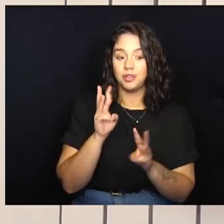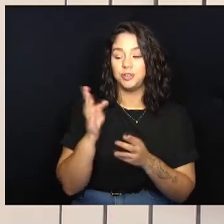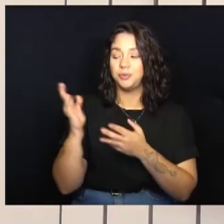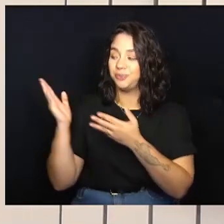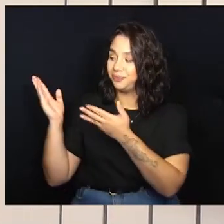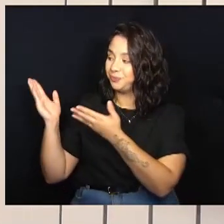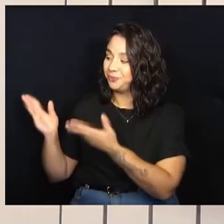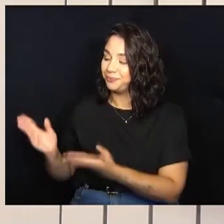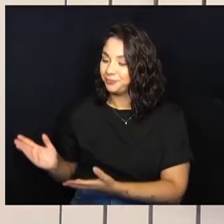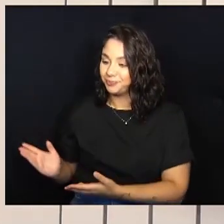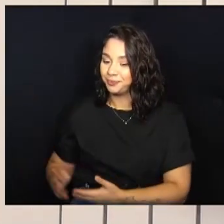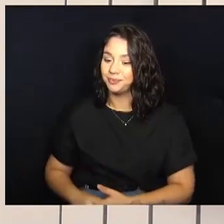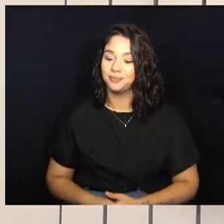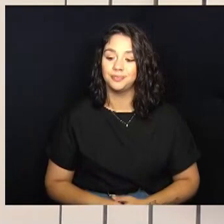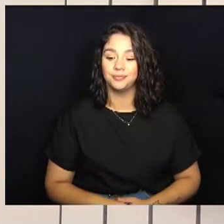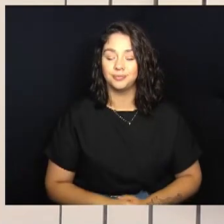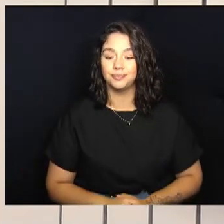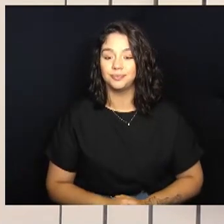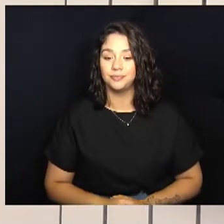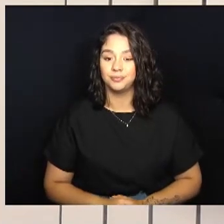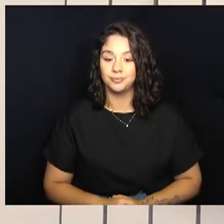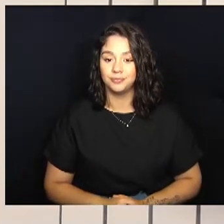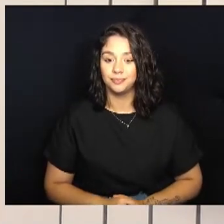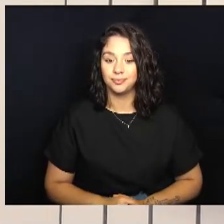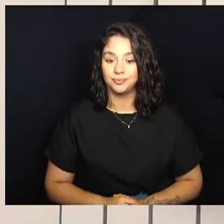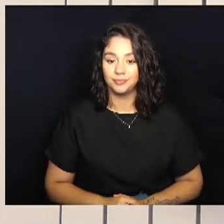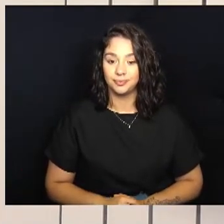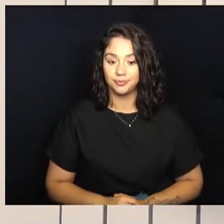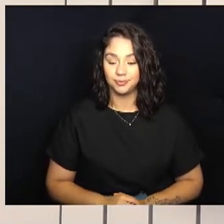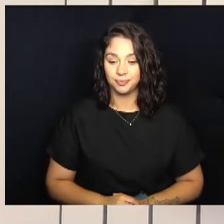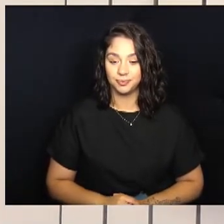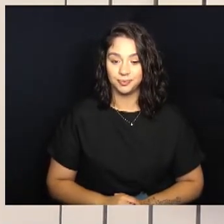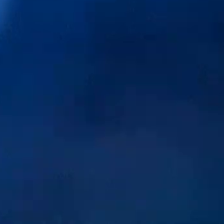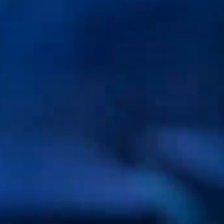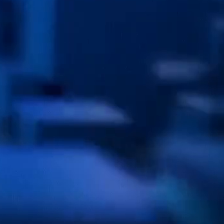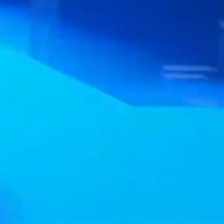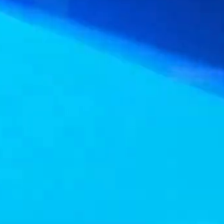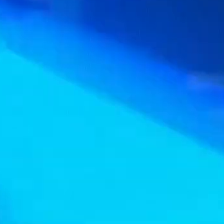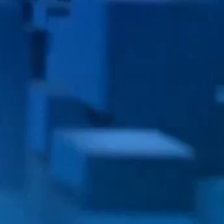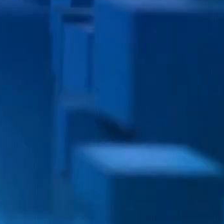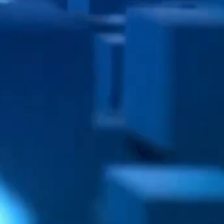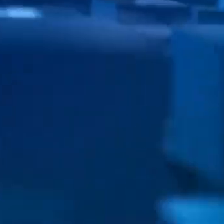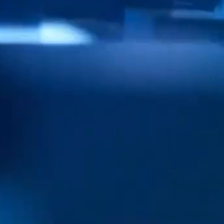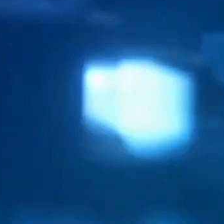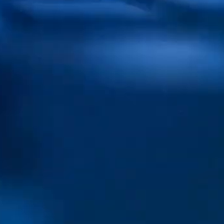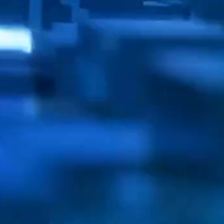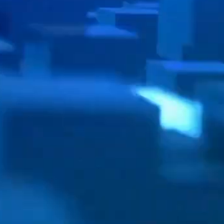vacina.campinas.sp.gov.br.